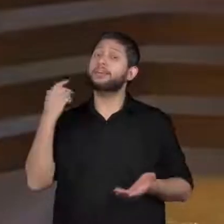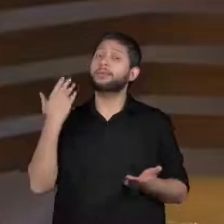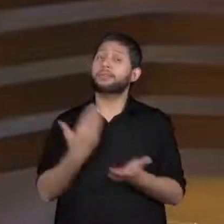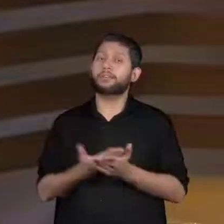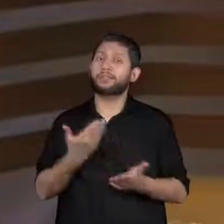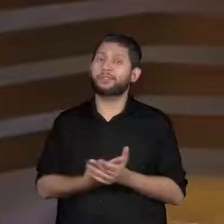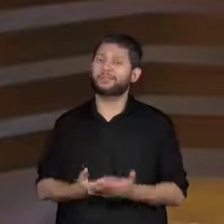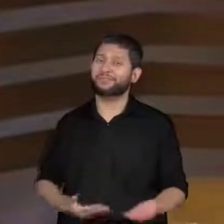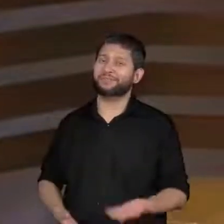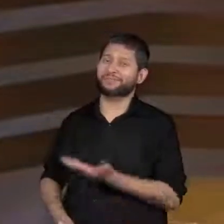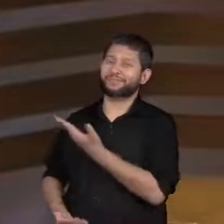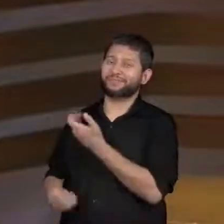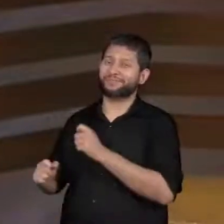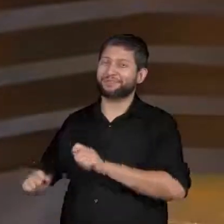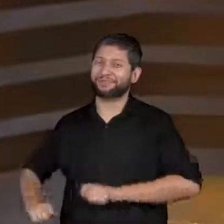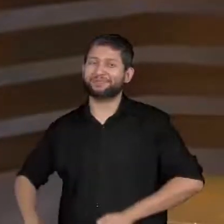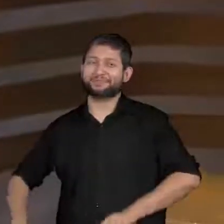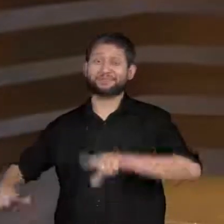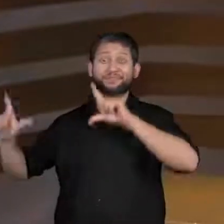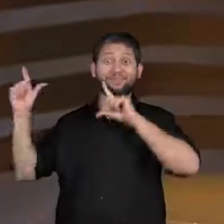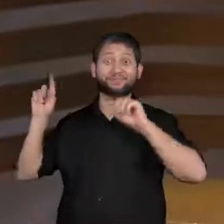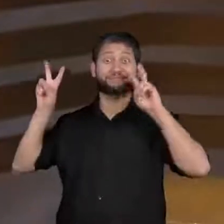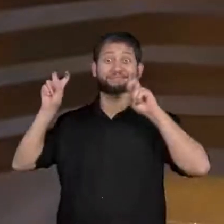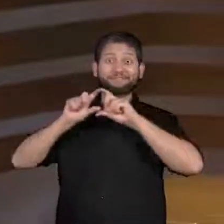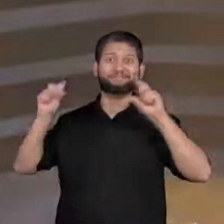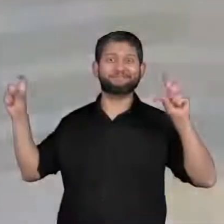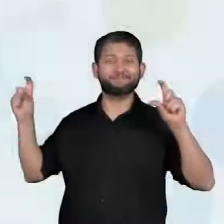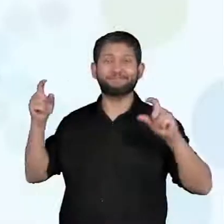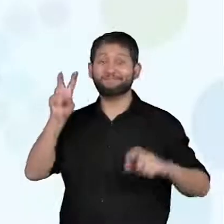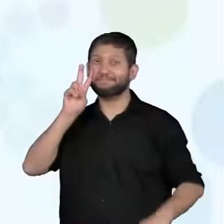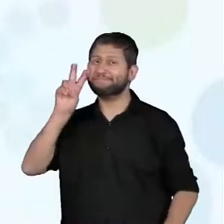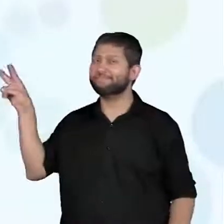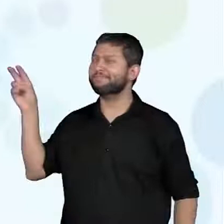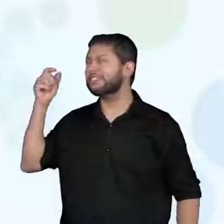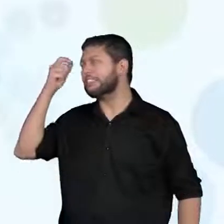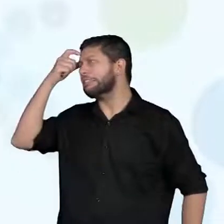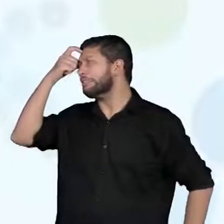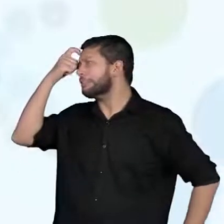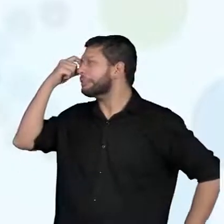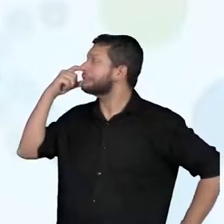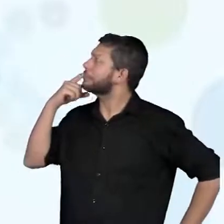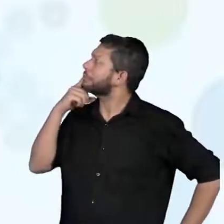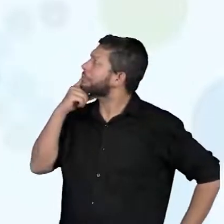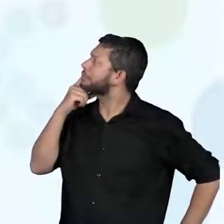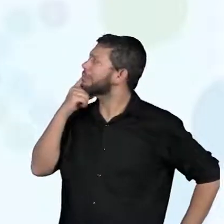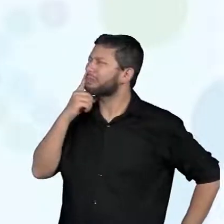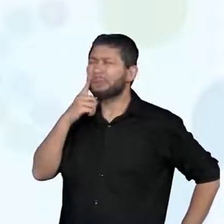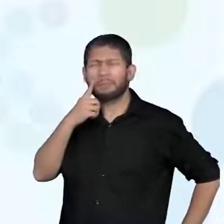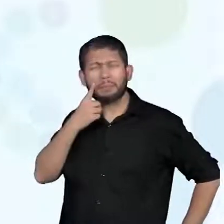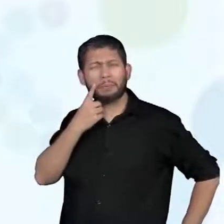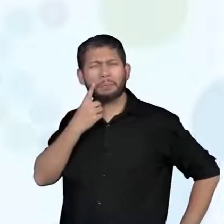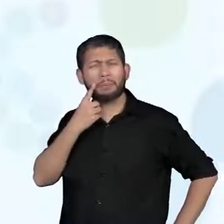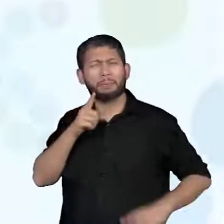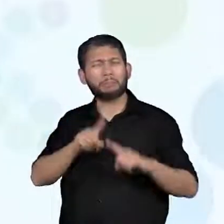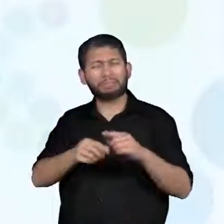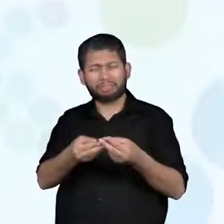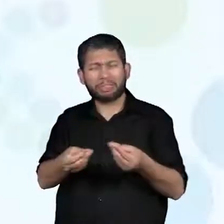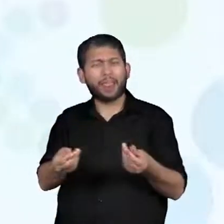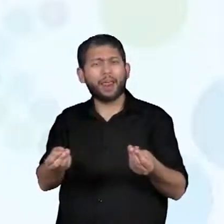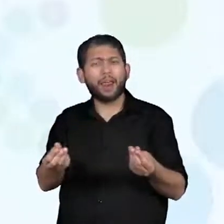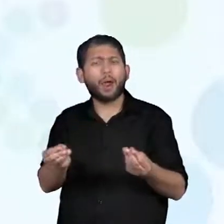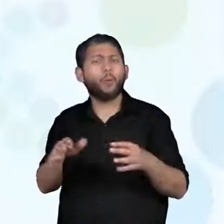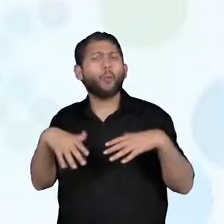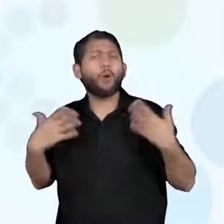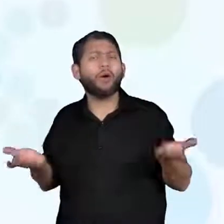a aula, pedindo ao oráculo que coloque para nós o título na tela. Olha só o título da nossa